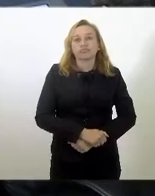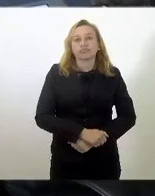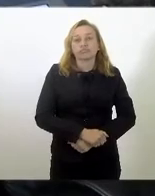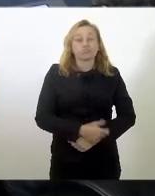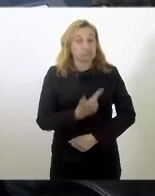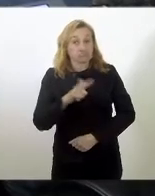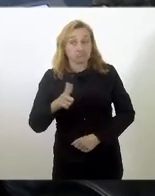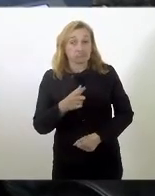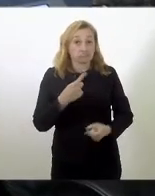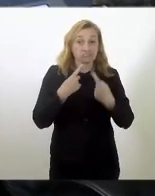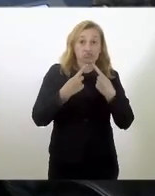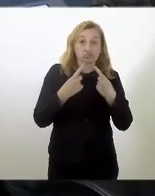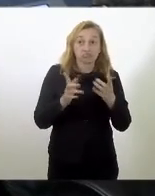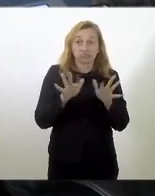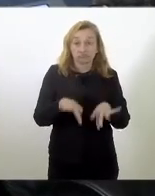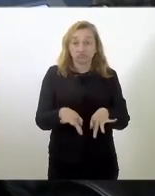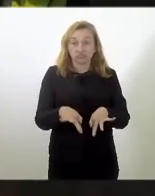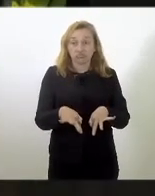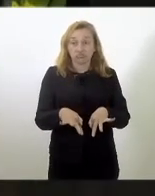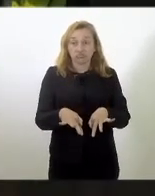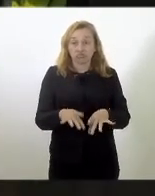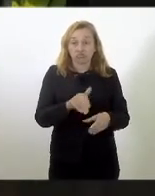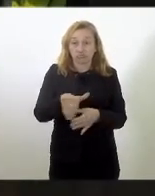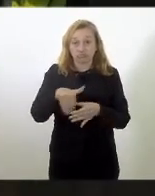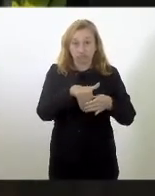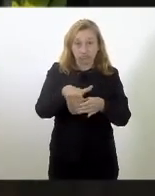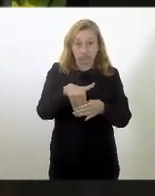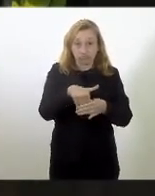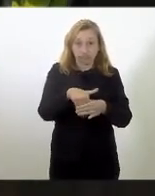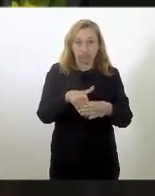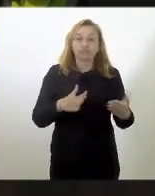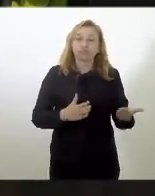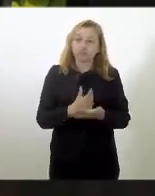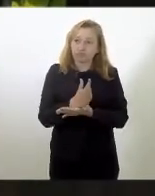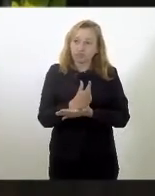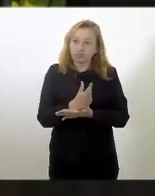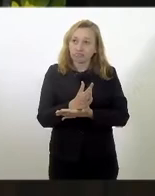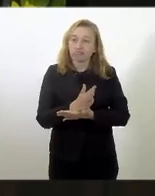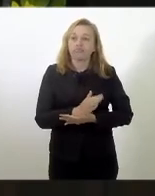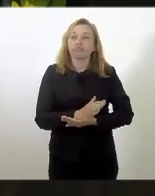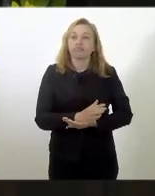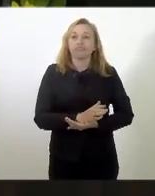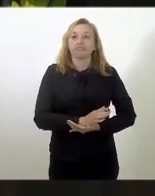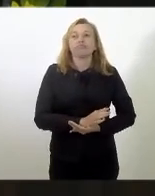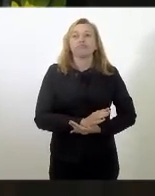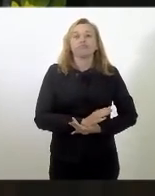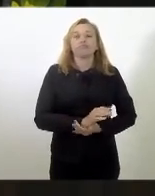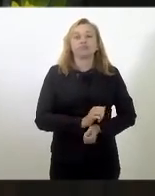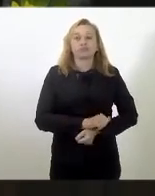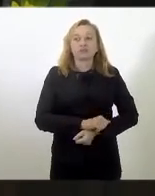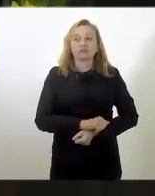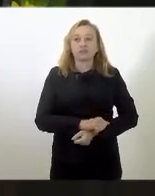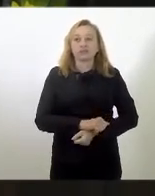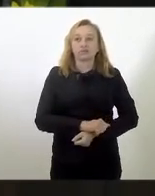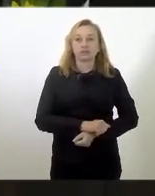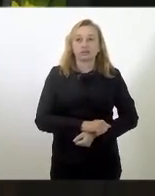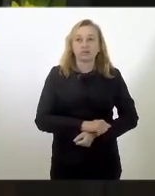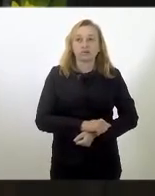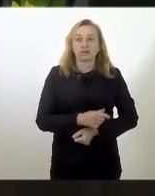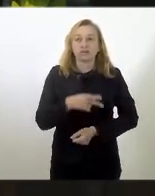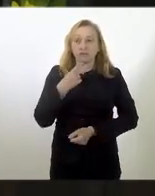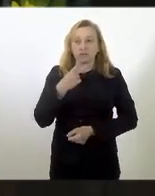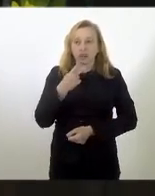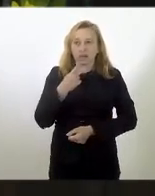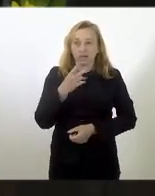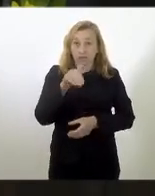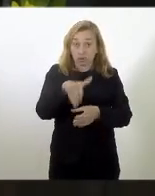Não havendo quem queira discutir, encerrada a discussão, em votação. Se os que aprovam a lista como estão aprovado, vai a autógrafo. Para a declaração de